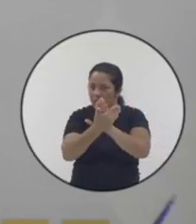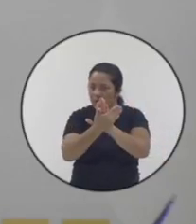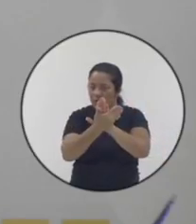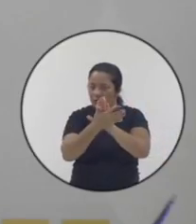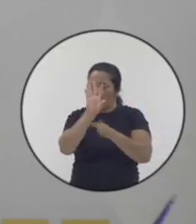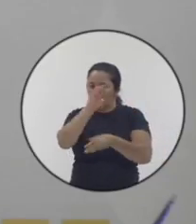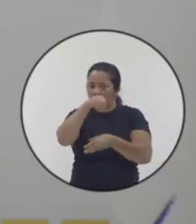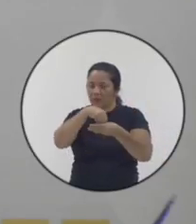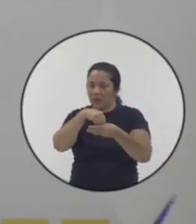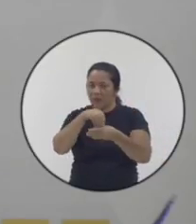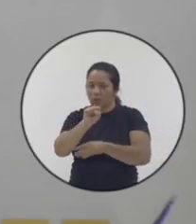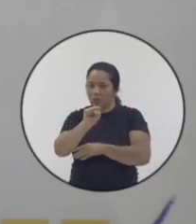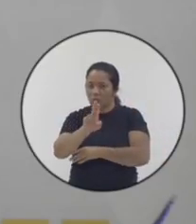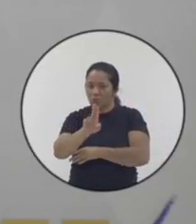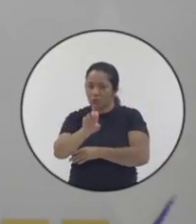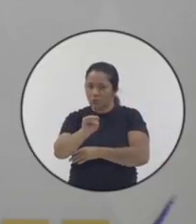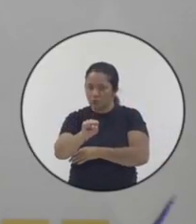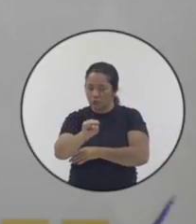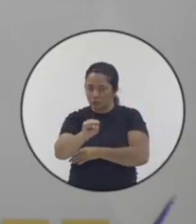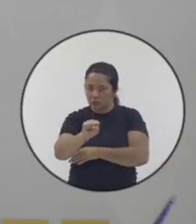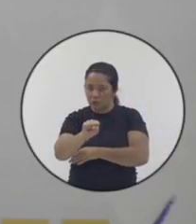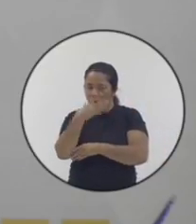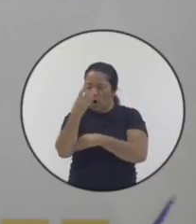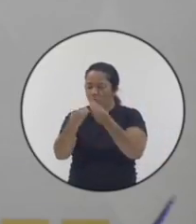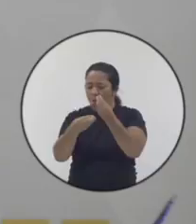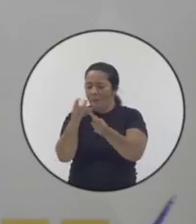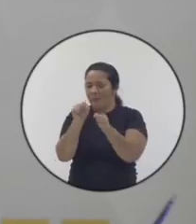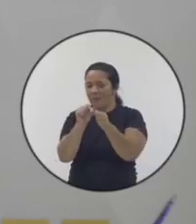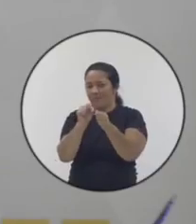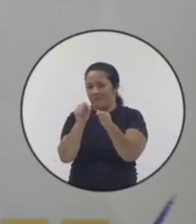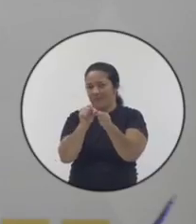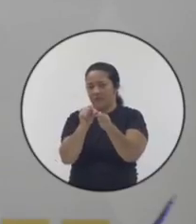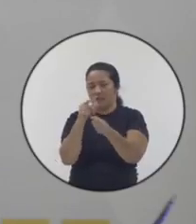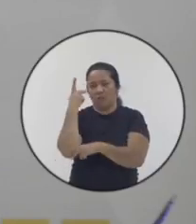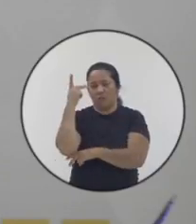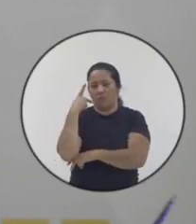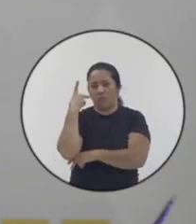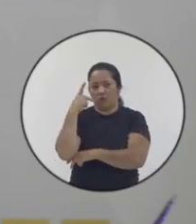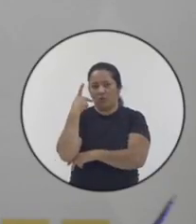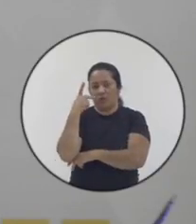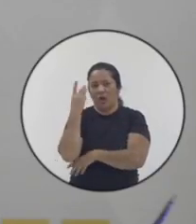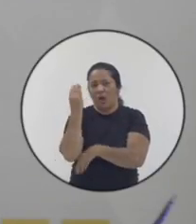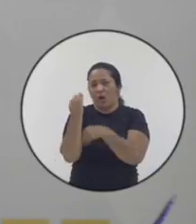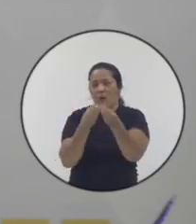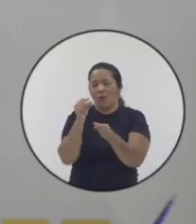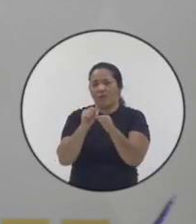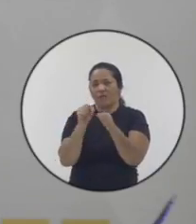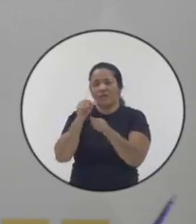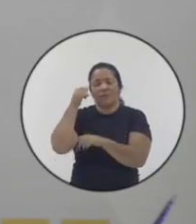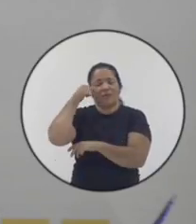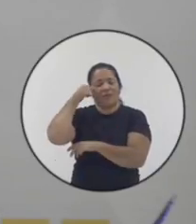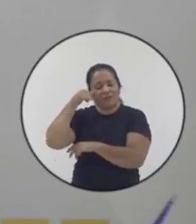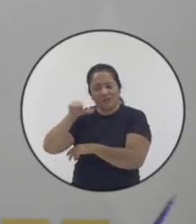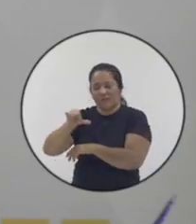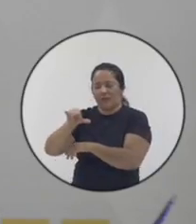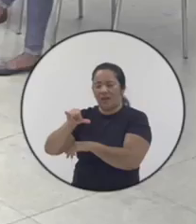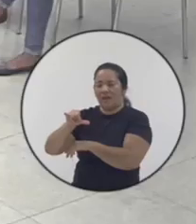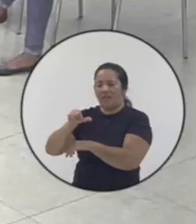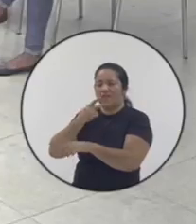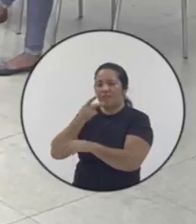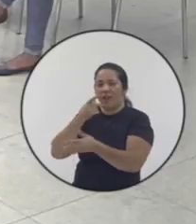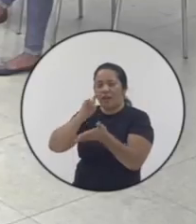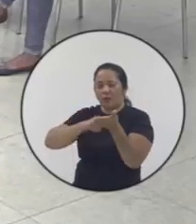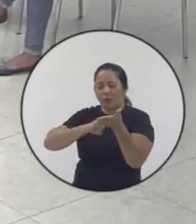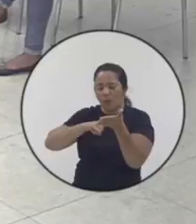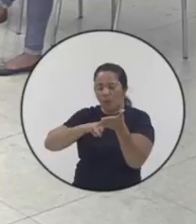SUS um instrumento político e não patologizante? Pedro, boa pergunta. Vamos